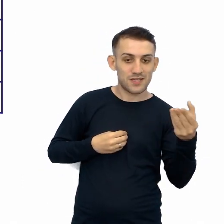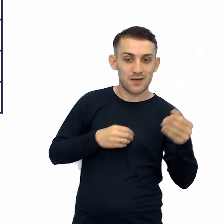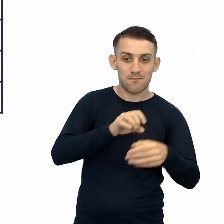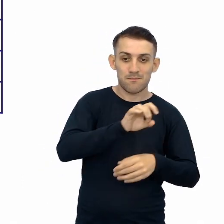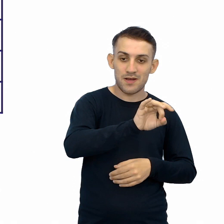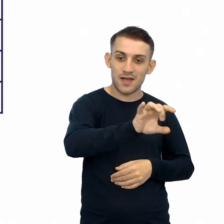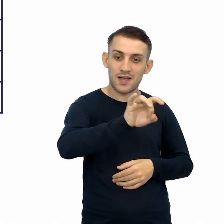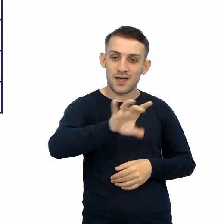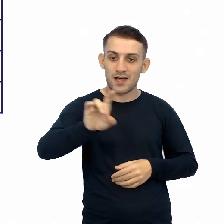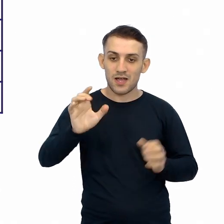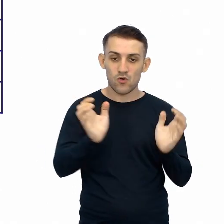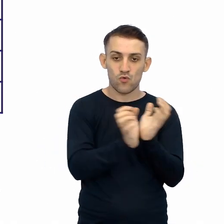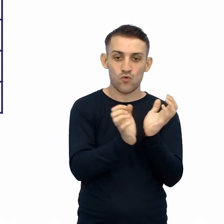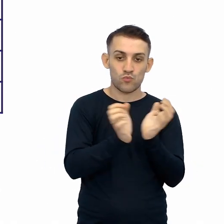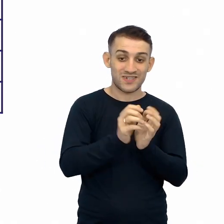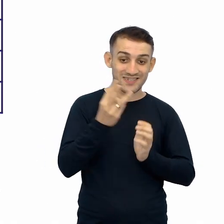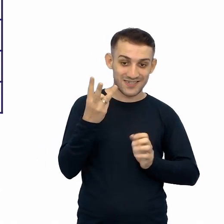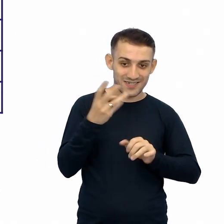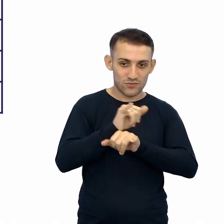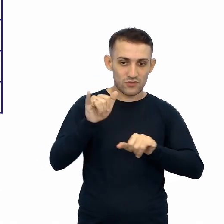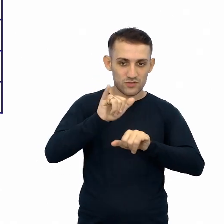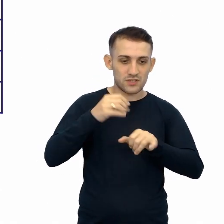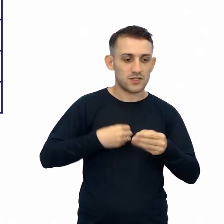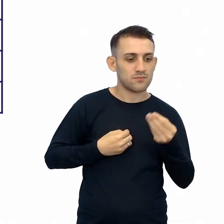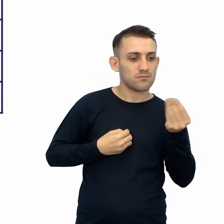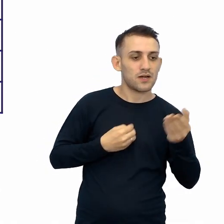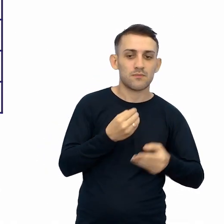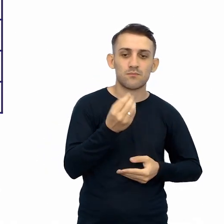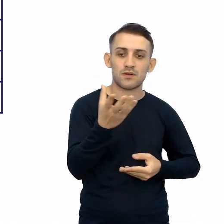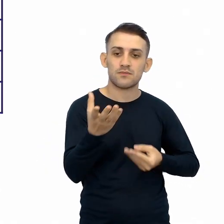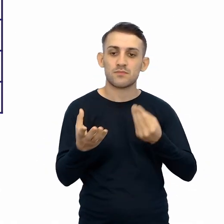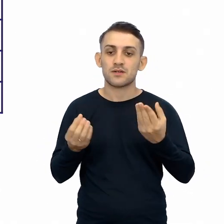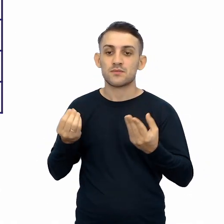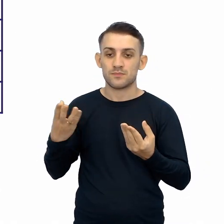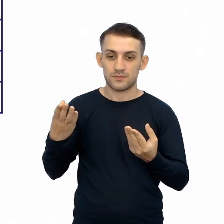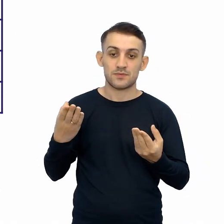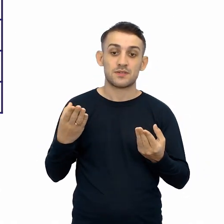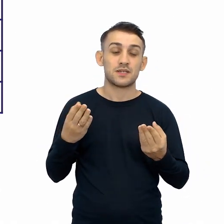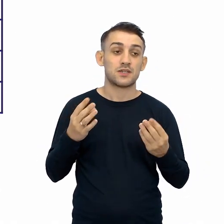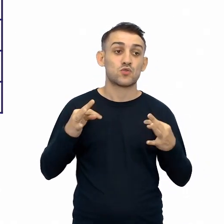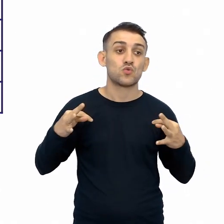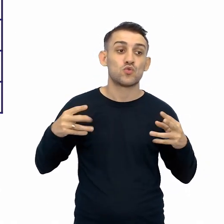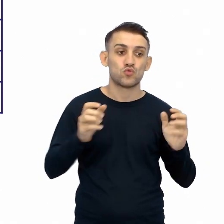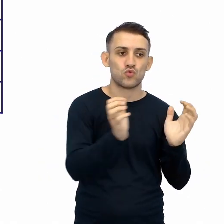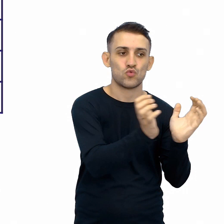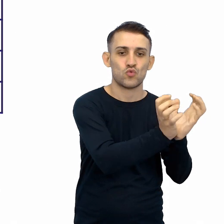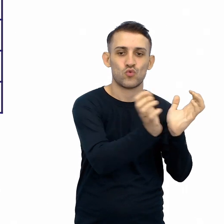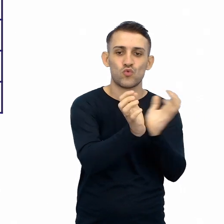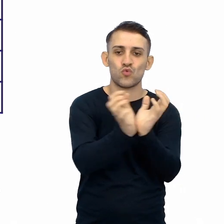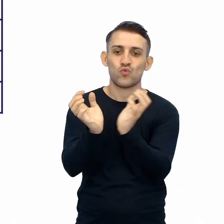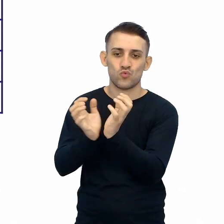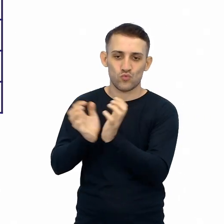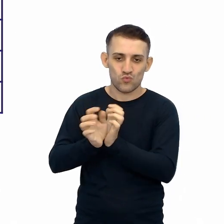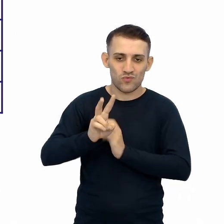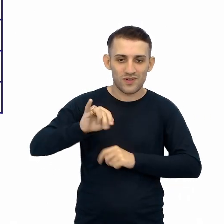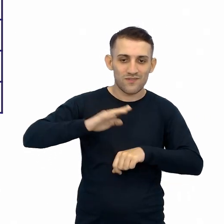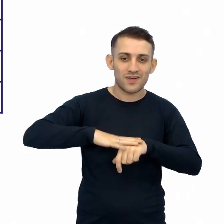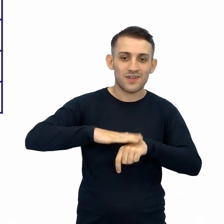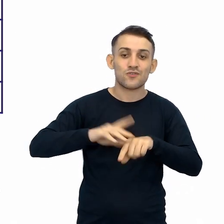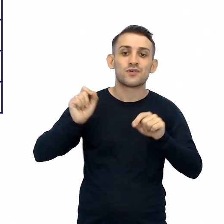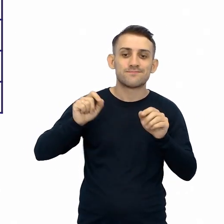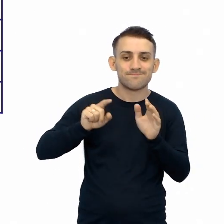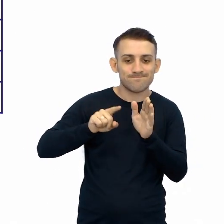que antecipadamente vocês organizaram, né? E nesses grupos, os estudantes vão analisar